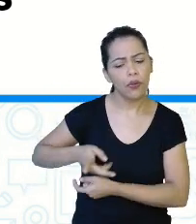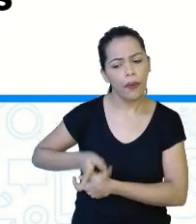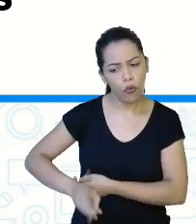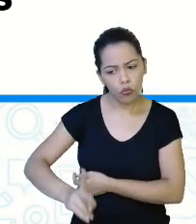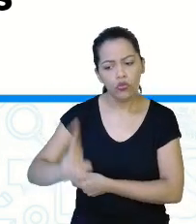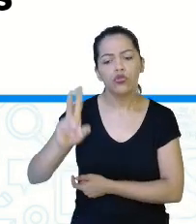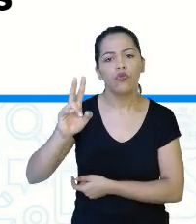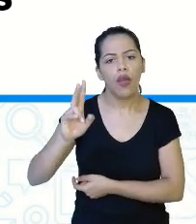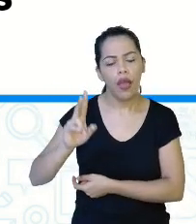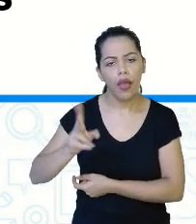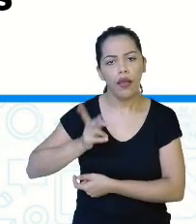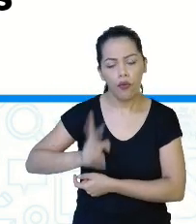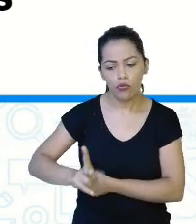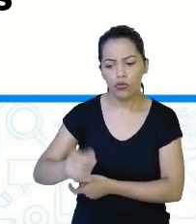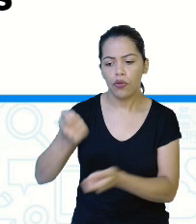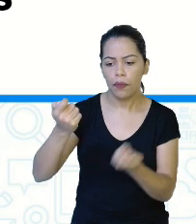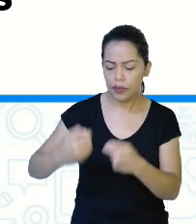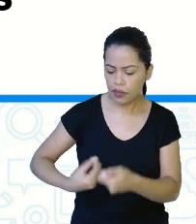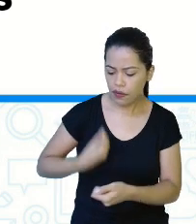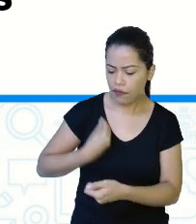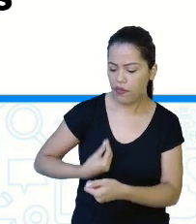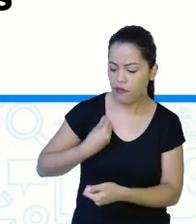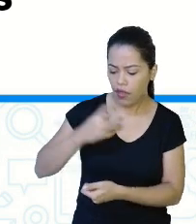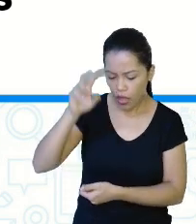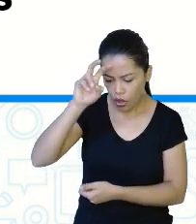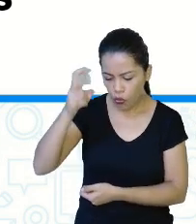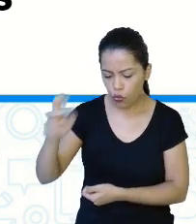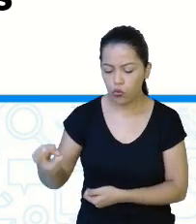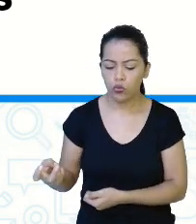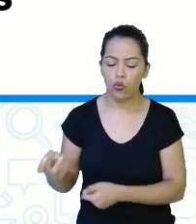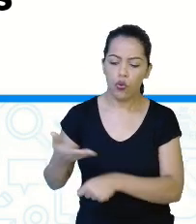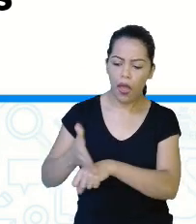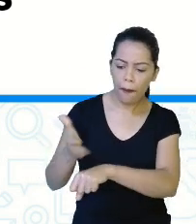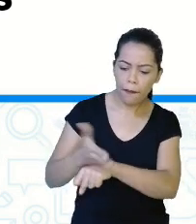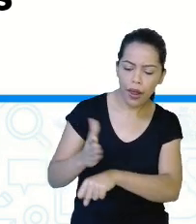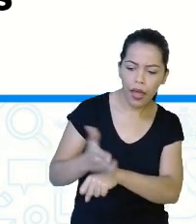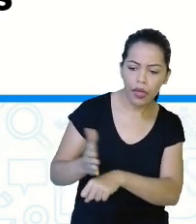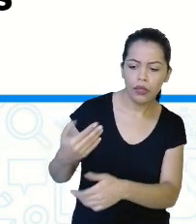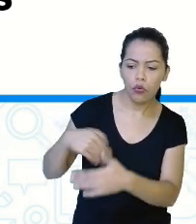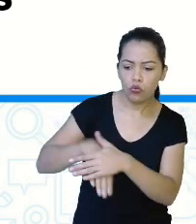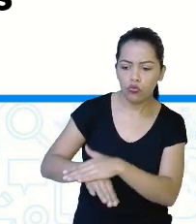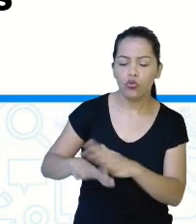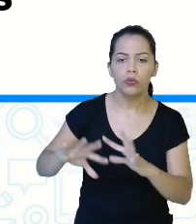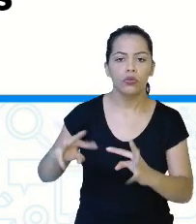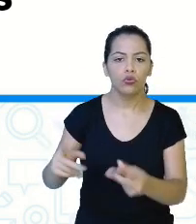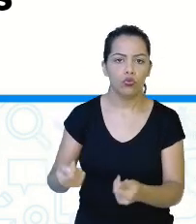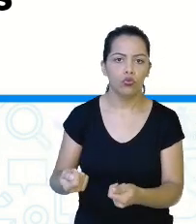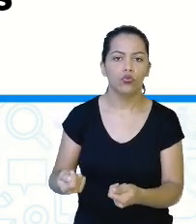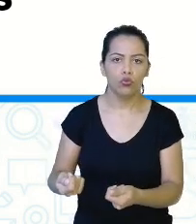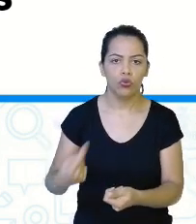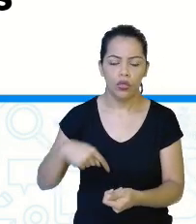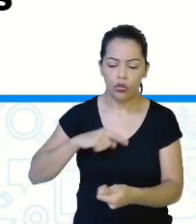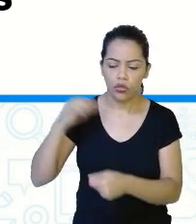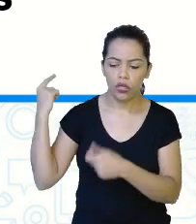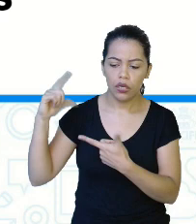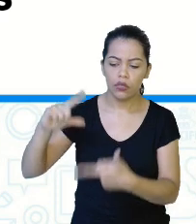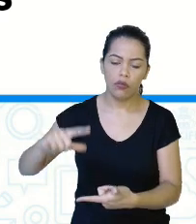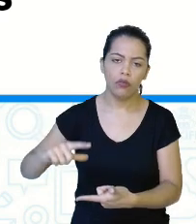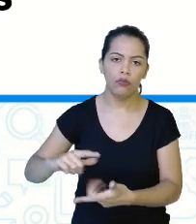continue sendo vivida, não seja esquecida em nossas tradições.